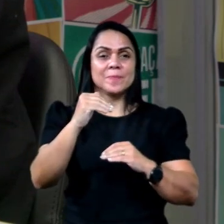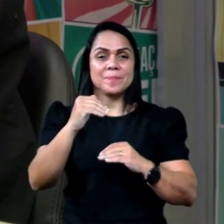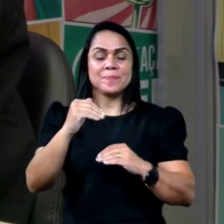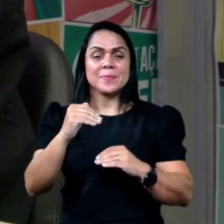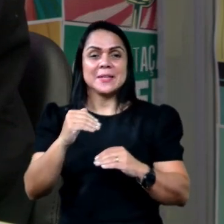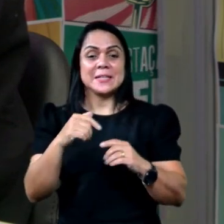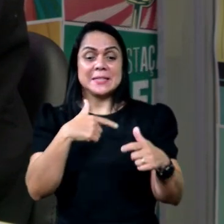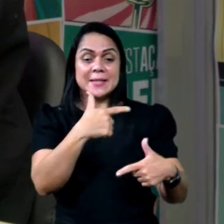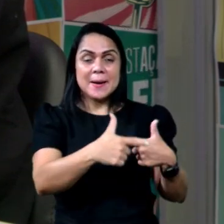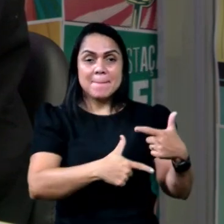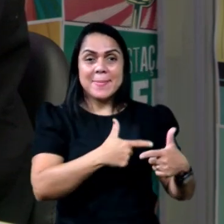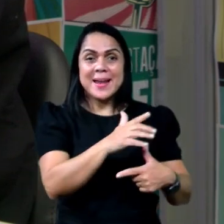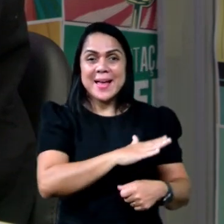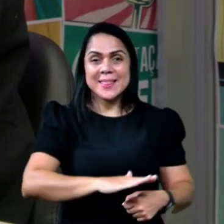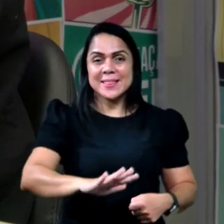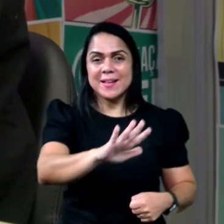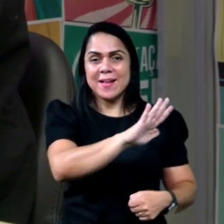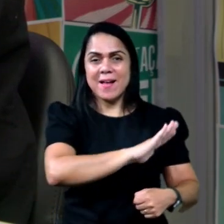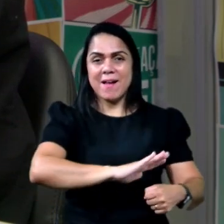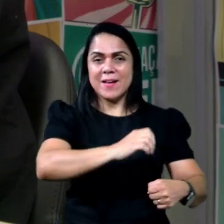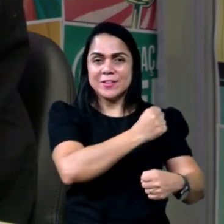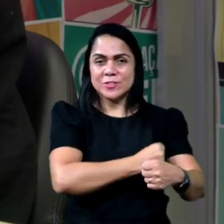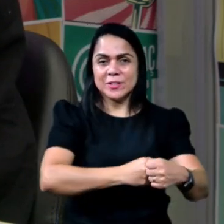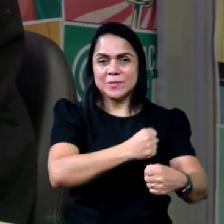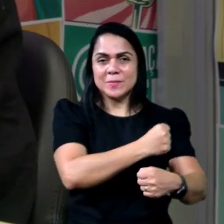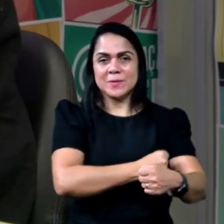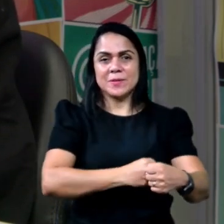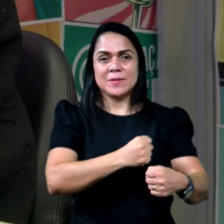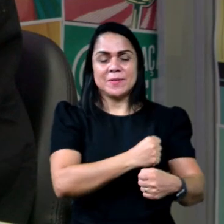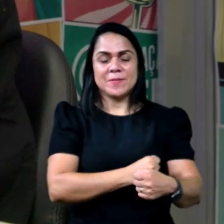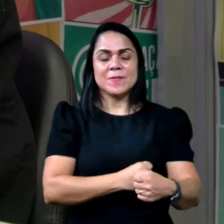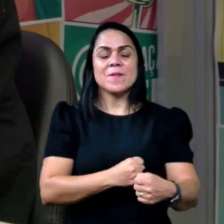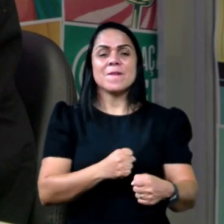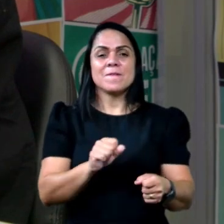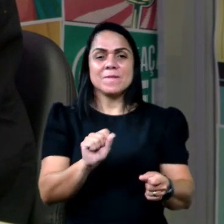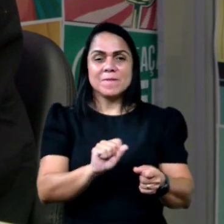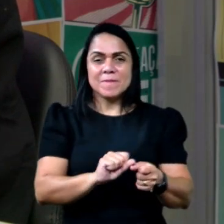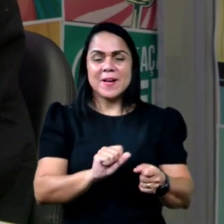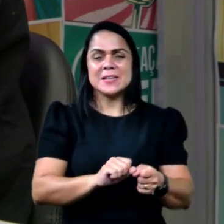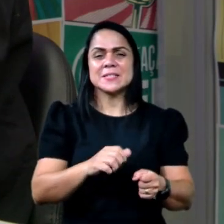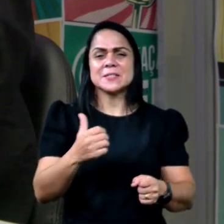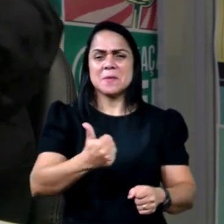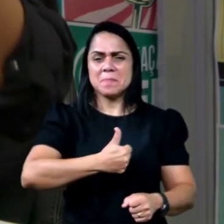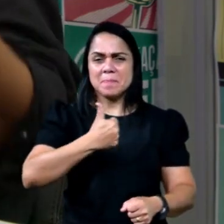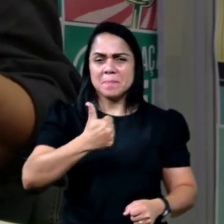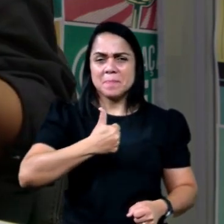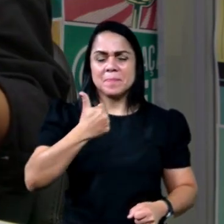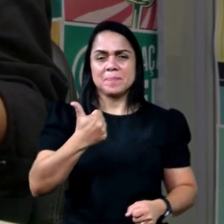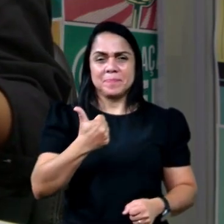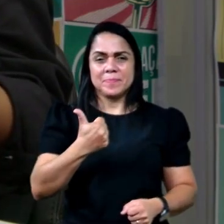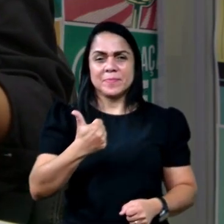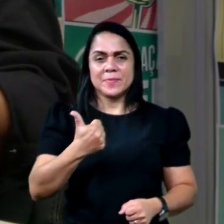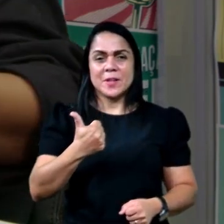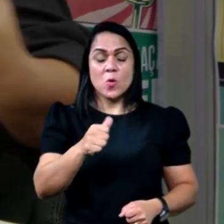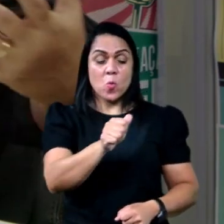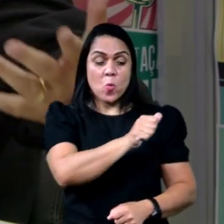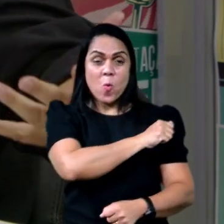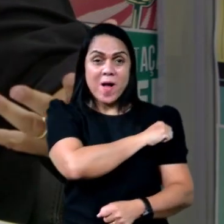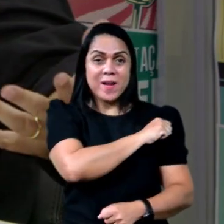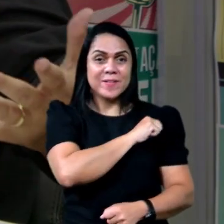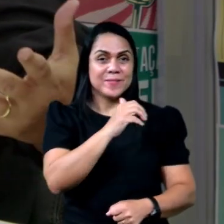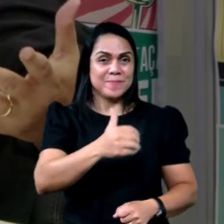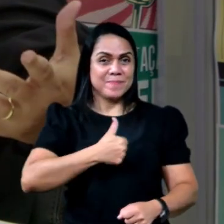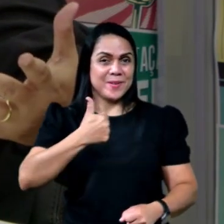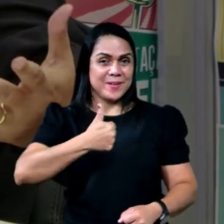Mas eu espero que quem vai trabalhar na mesma área que eu faça com excelência. Porque quão melhor meu aluno for, melhor minha